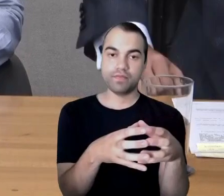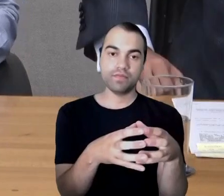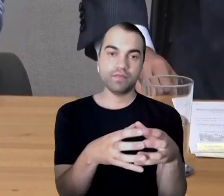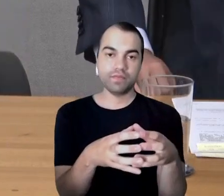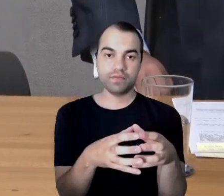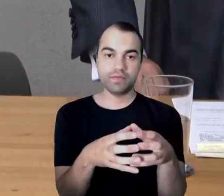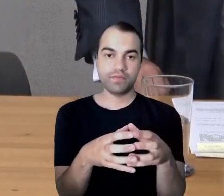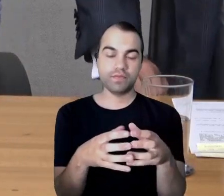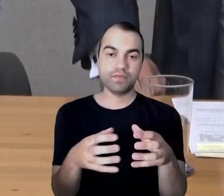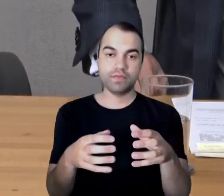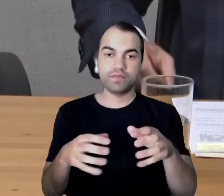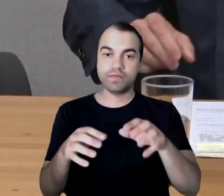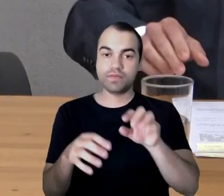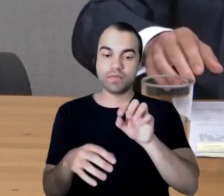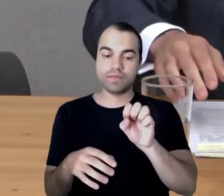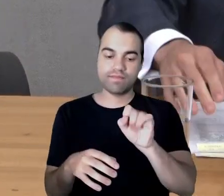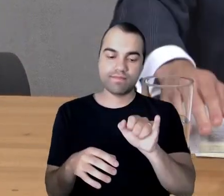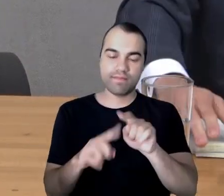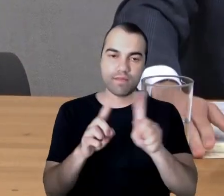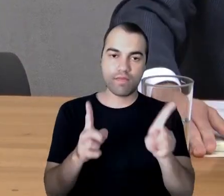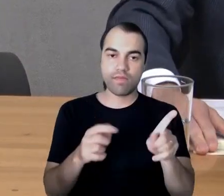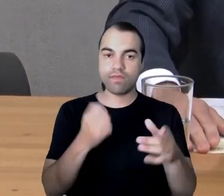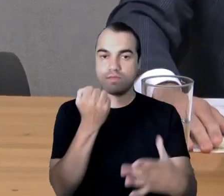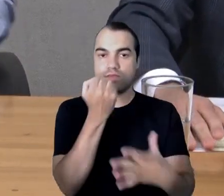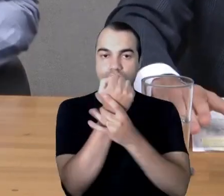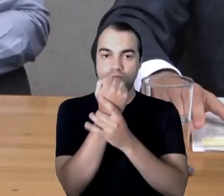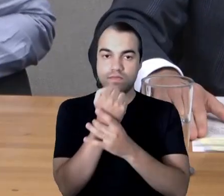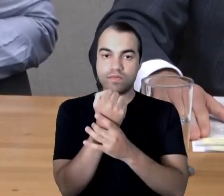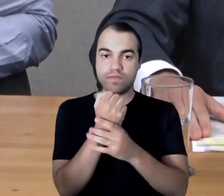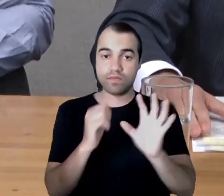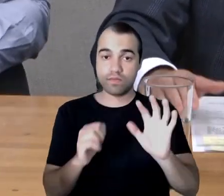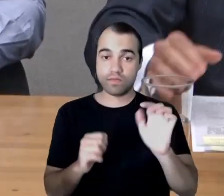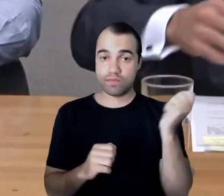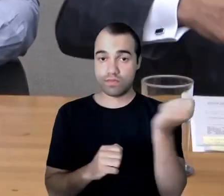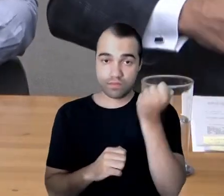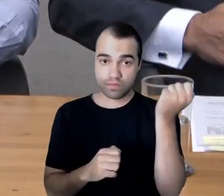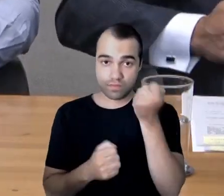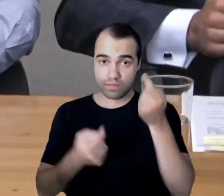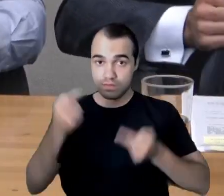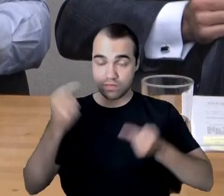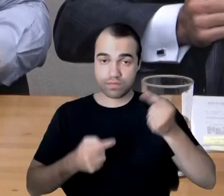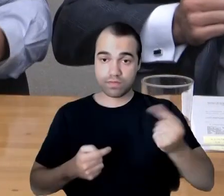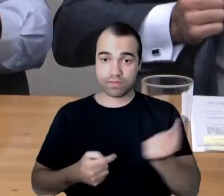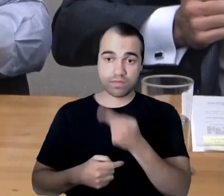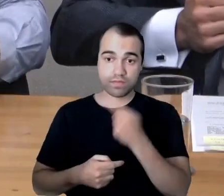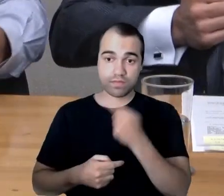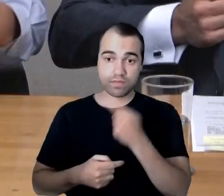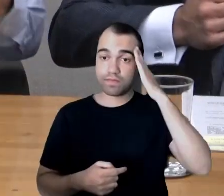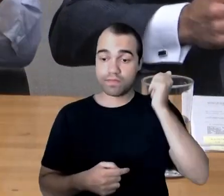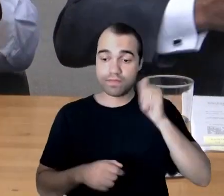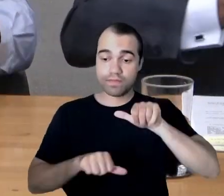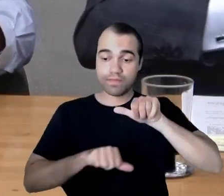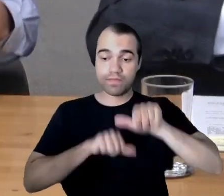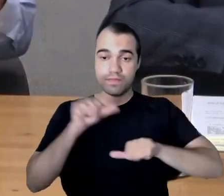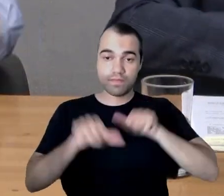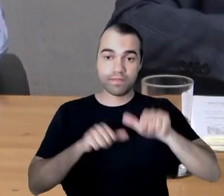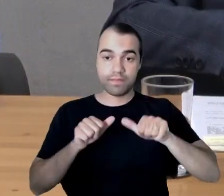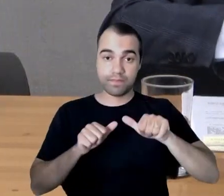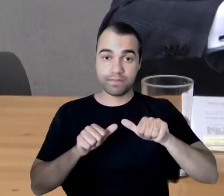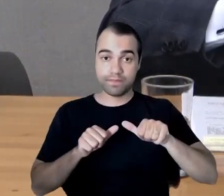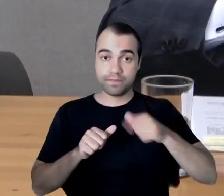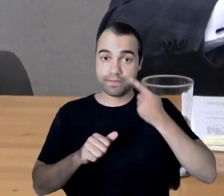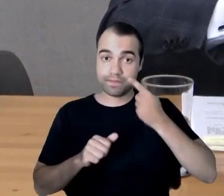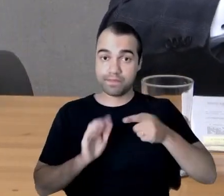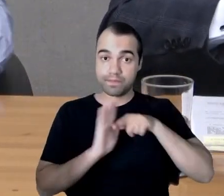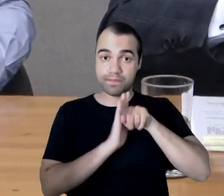do Distrito Federal prevê para os casos em discussão então a gente sabe que é para mudança e revisão do pdop LOAS